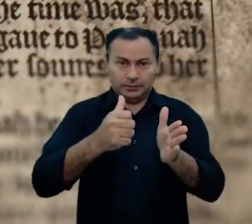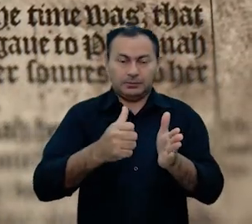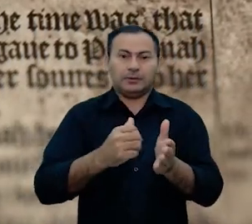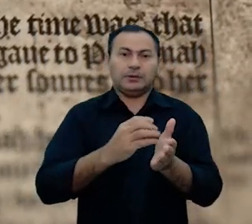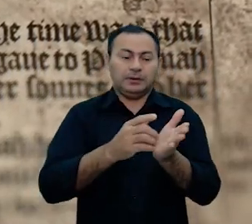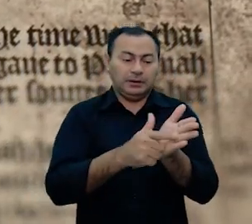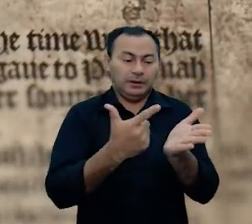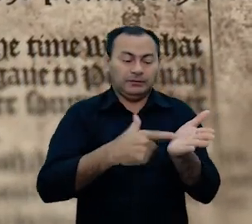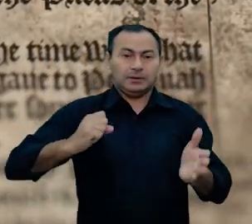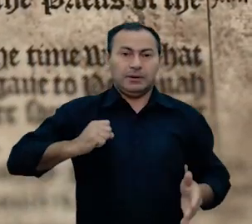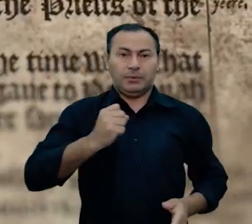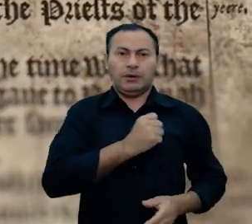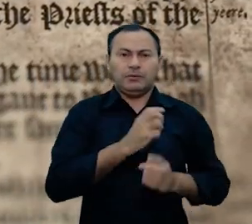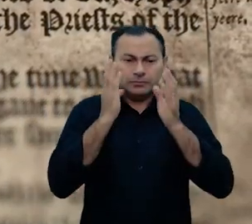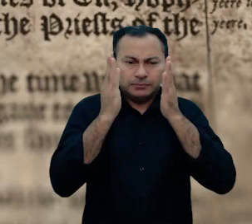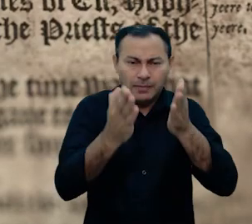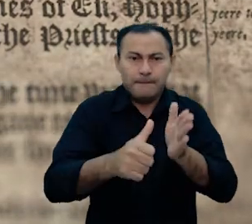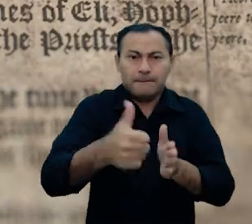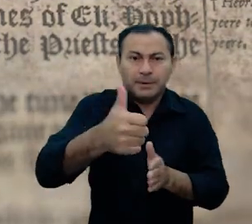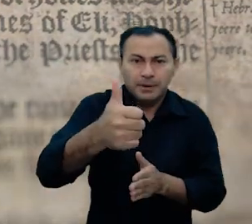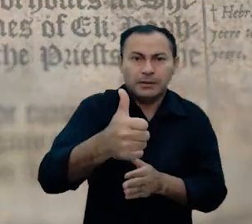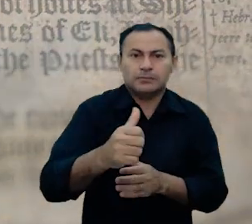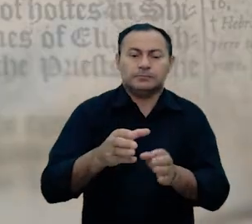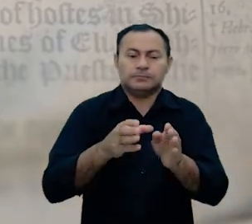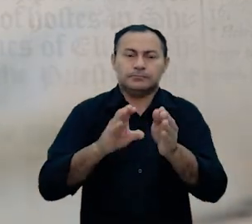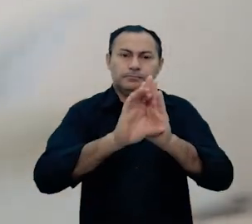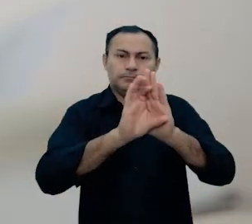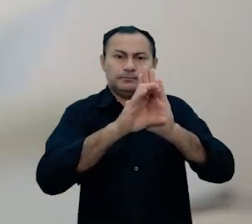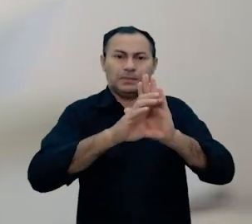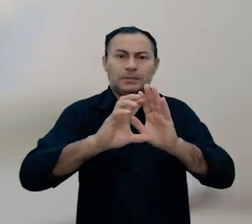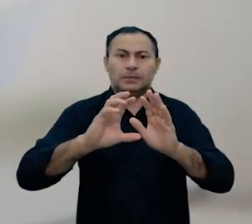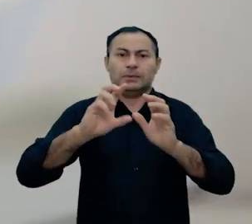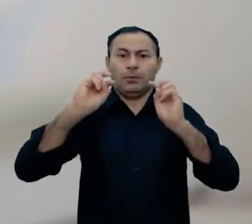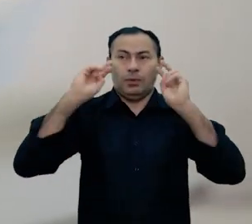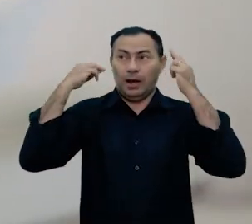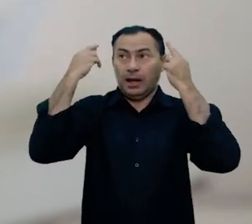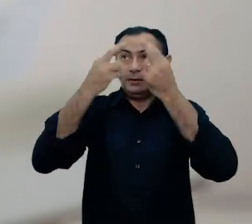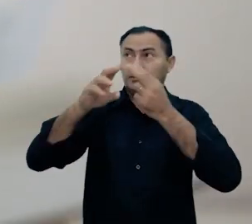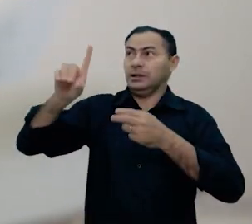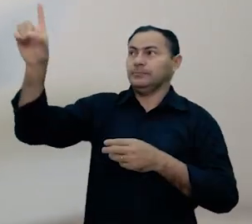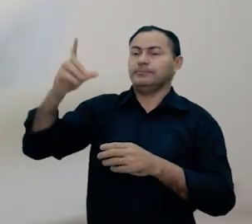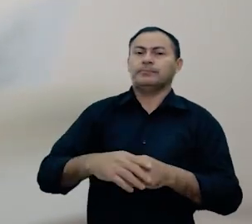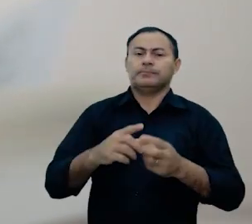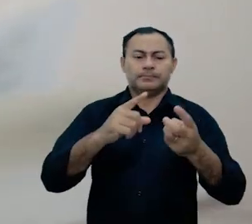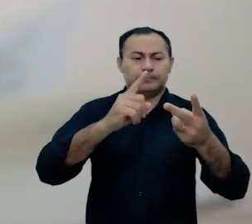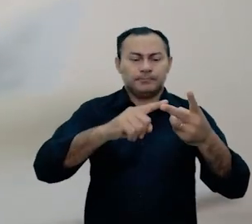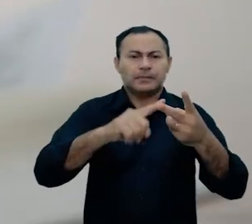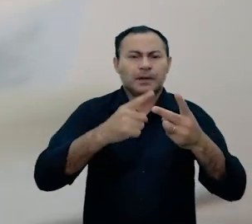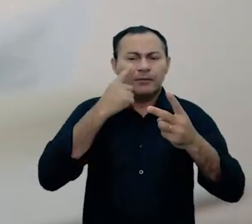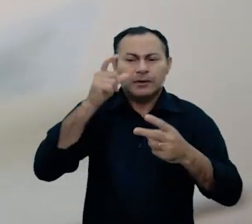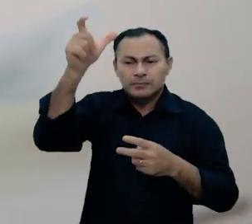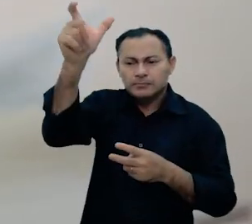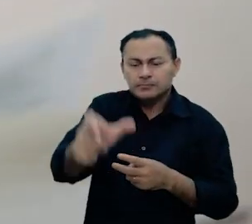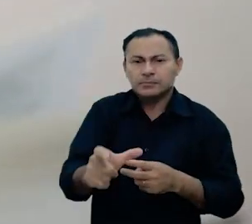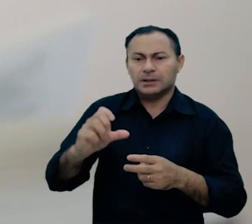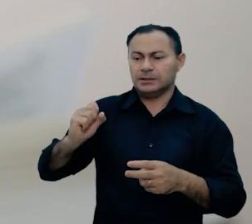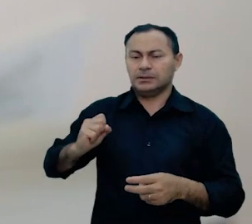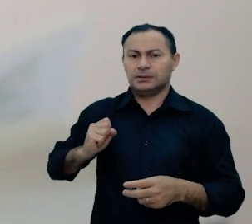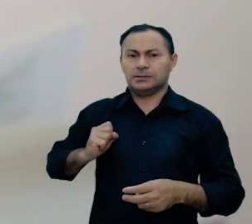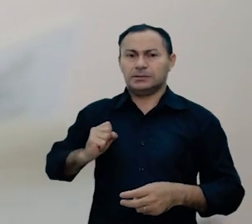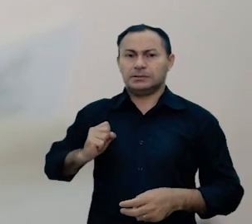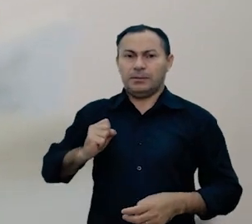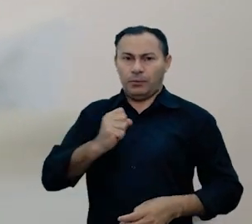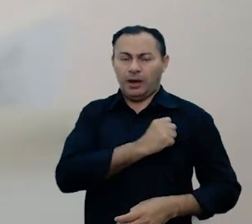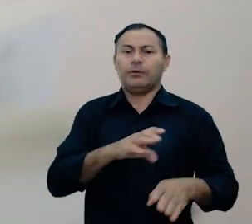atenção nessas 2 coisas. Primeira, o conceito do reino de Deus. Depois atente para personagens Samuel e